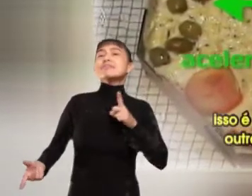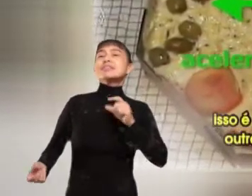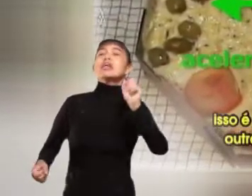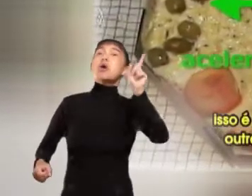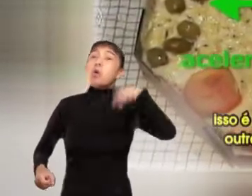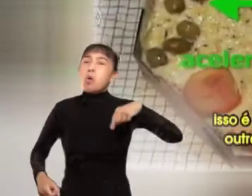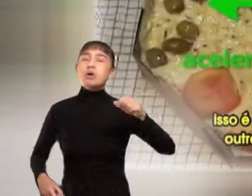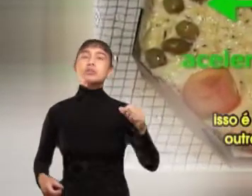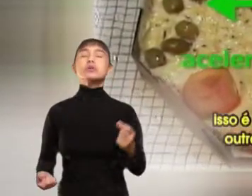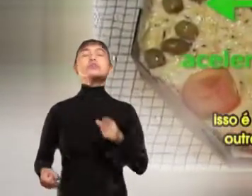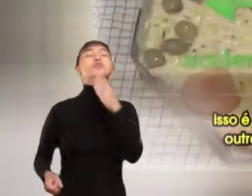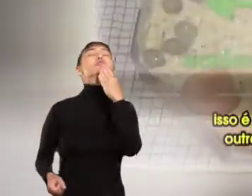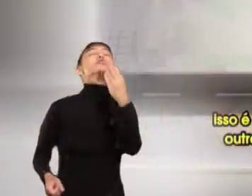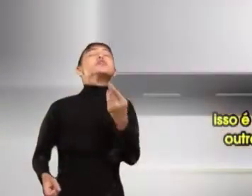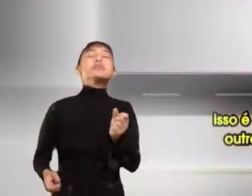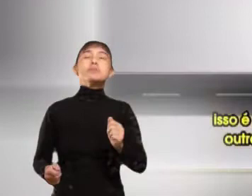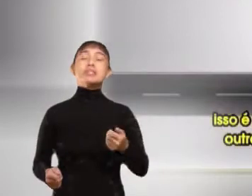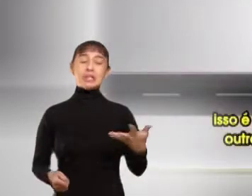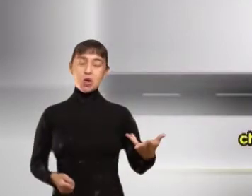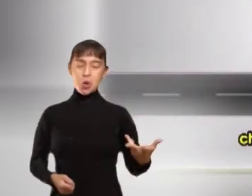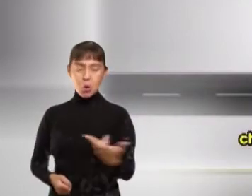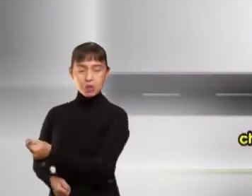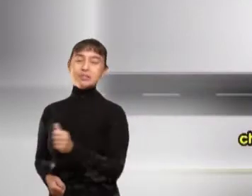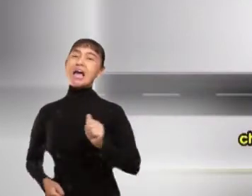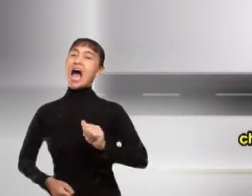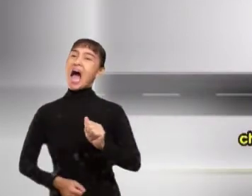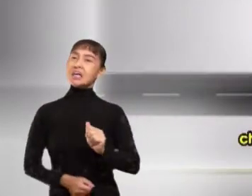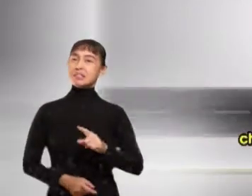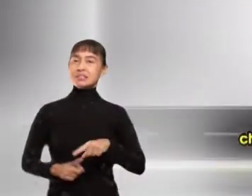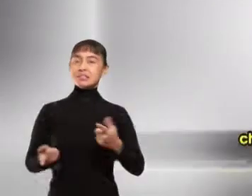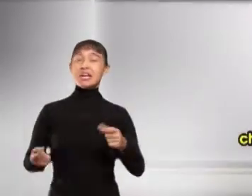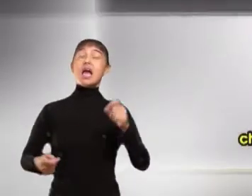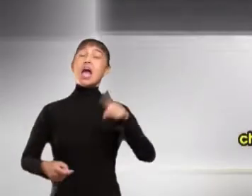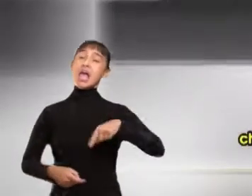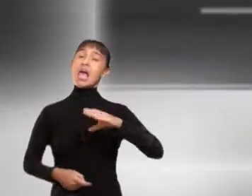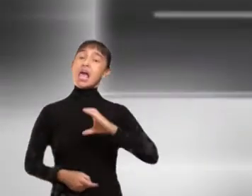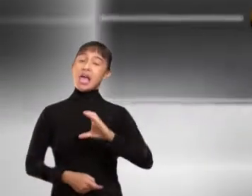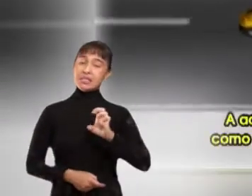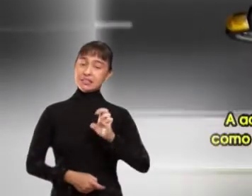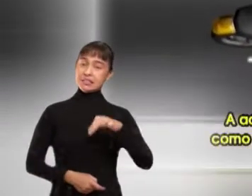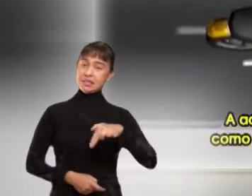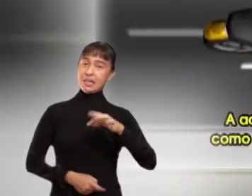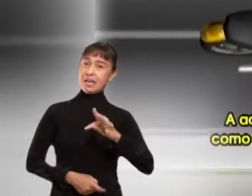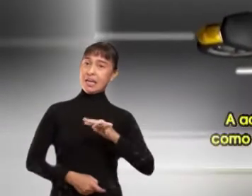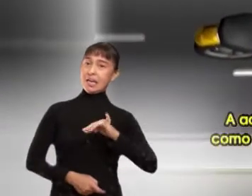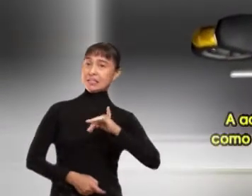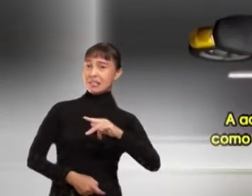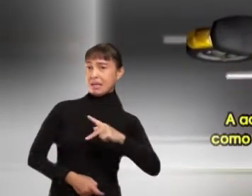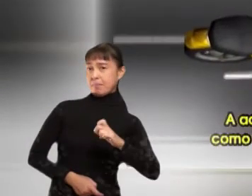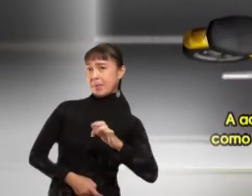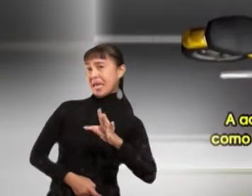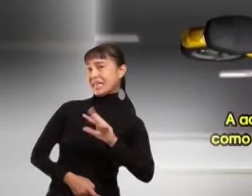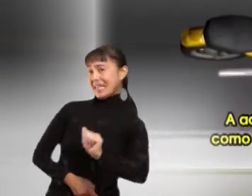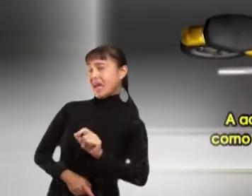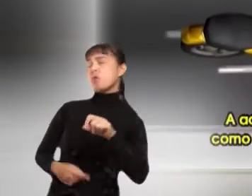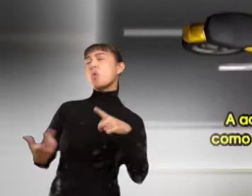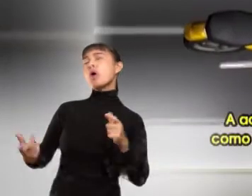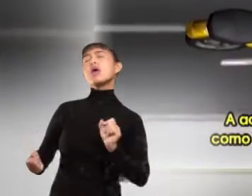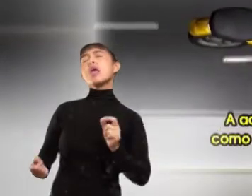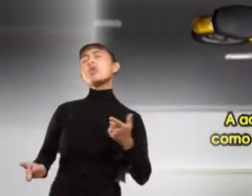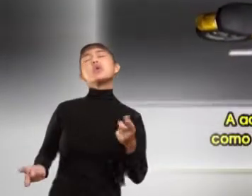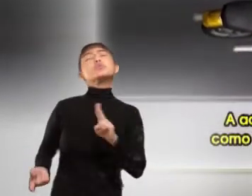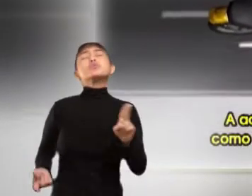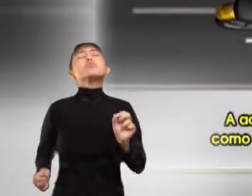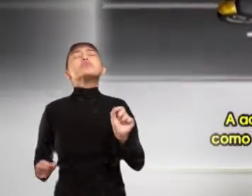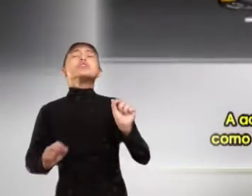existência de outro tipo de aceleração, chamada centrípeta. A aceleração centrípeta, como o